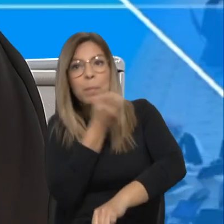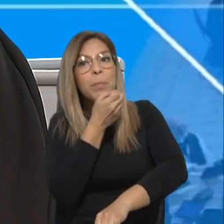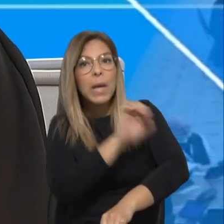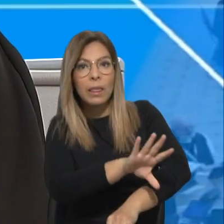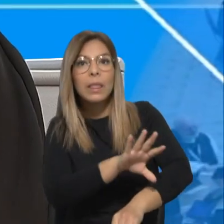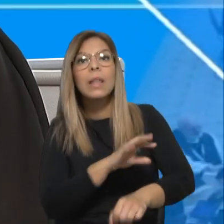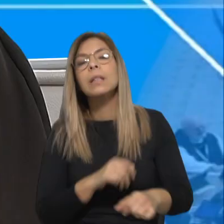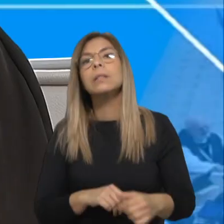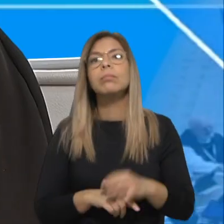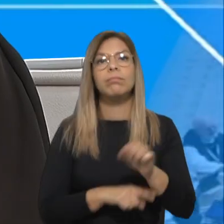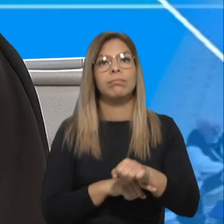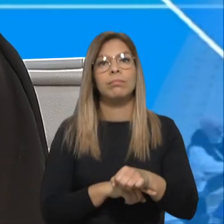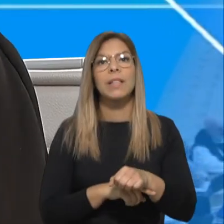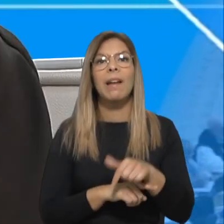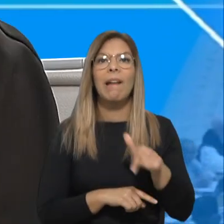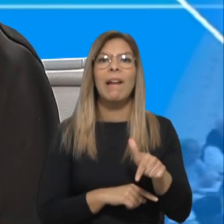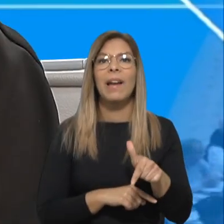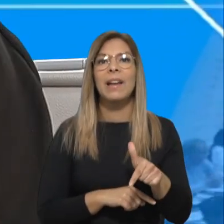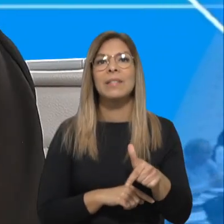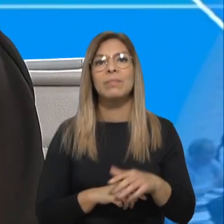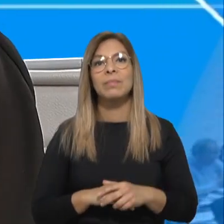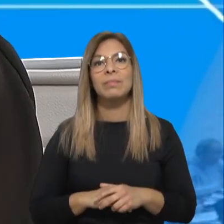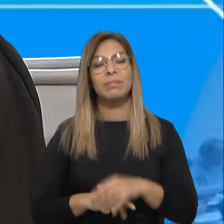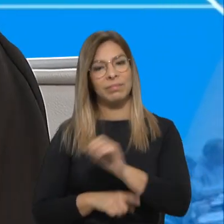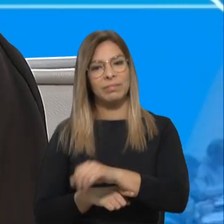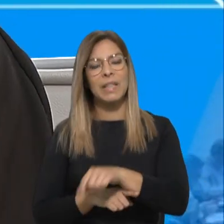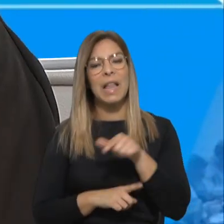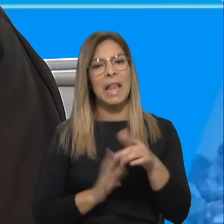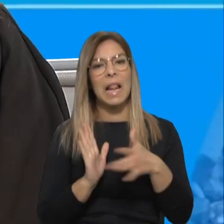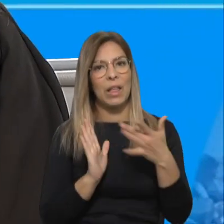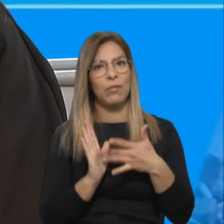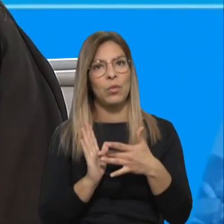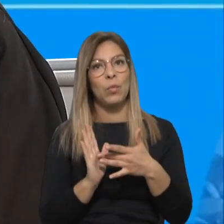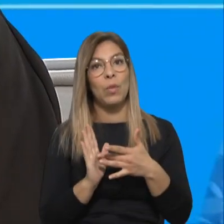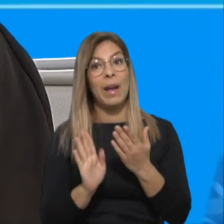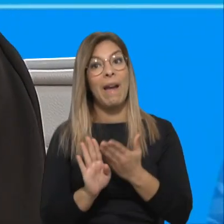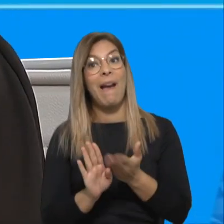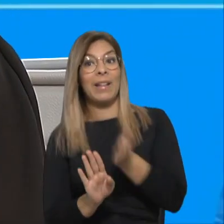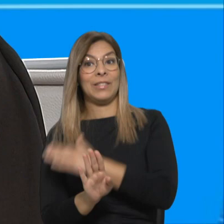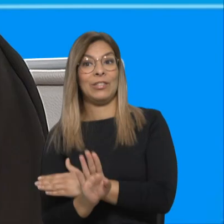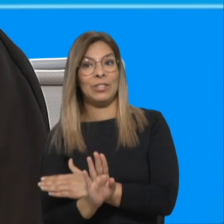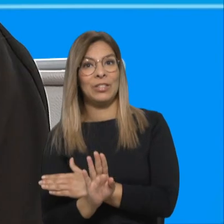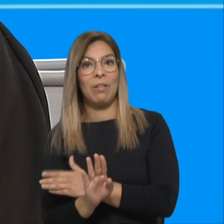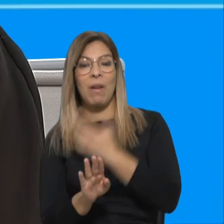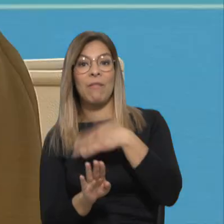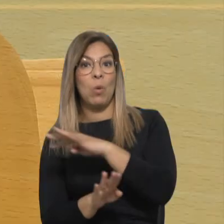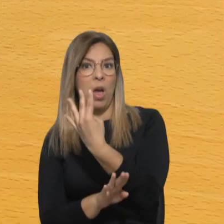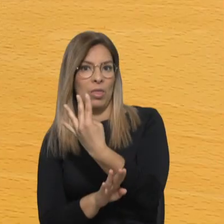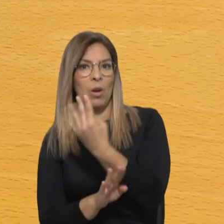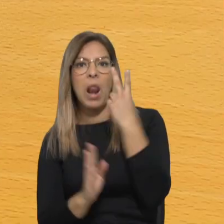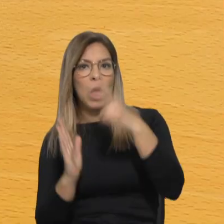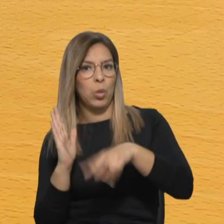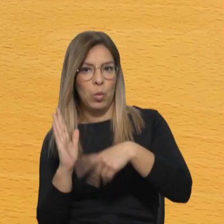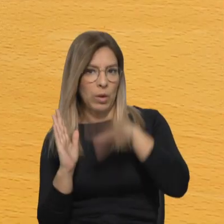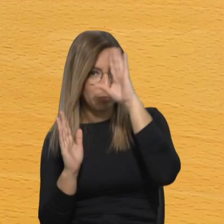este? Esse ainda que é a autora Ruth Agulhas. Sim, esse livro ainda é antes da criança ler, está pensado aí a partir dos 4 anos.